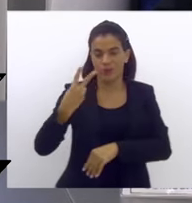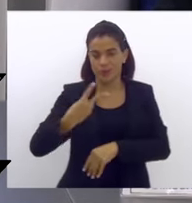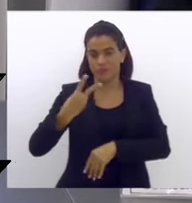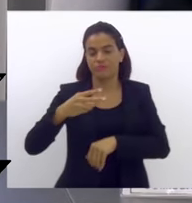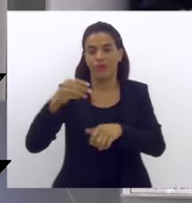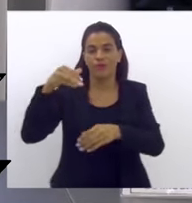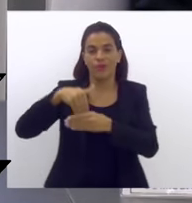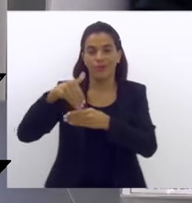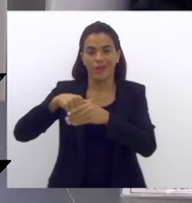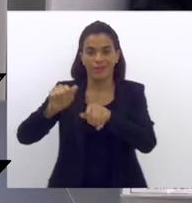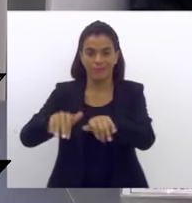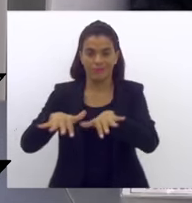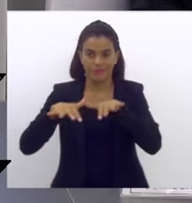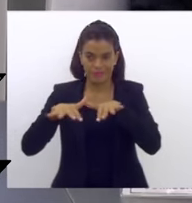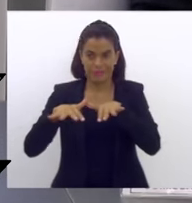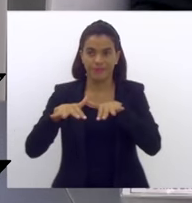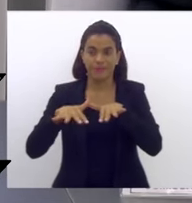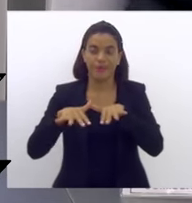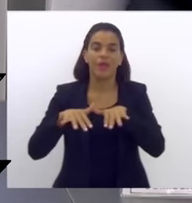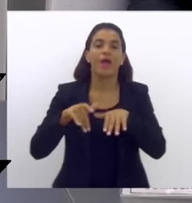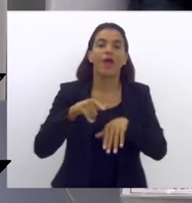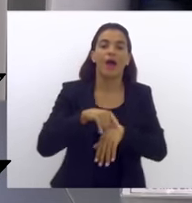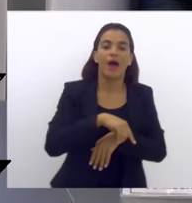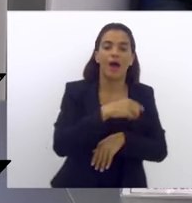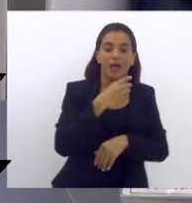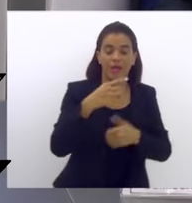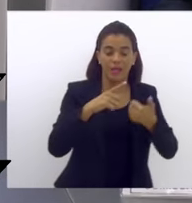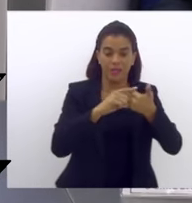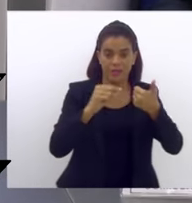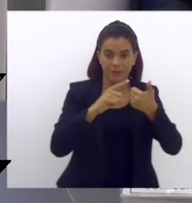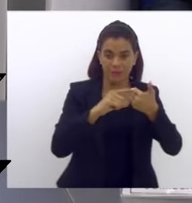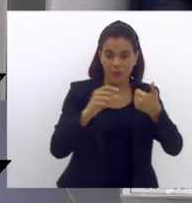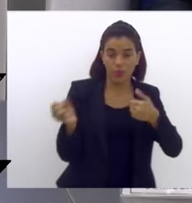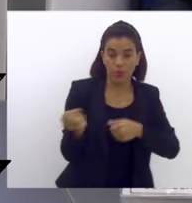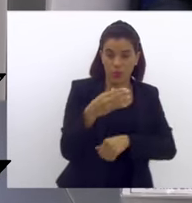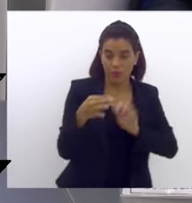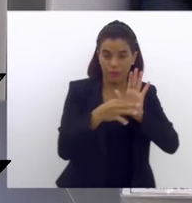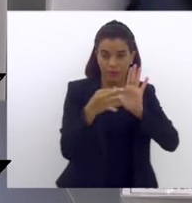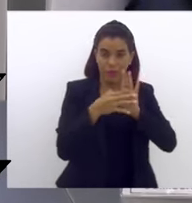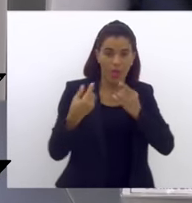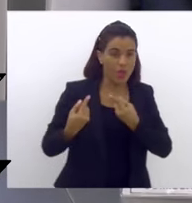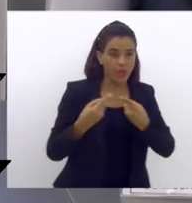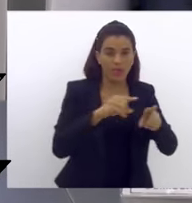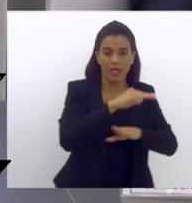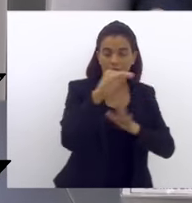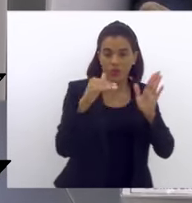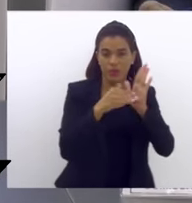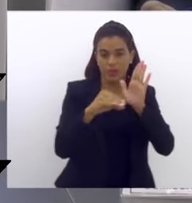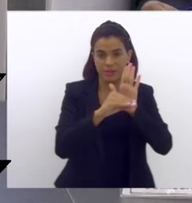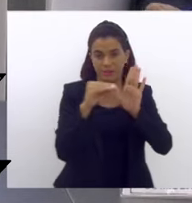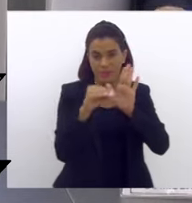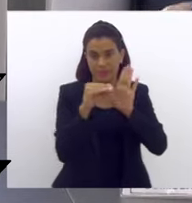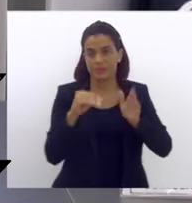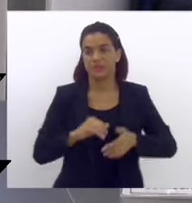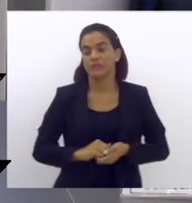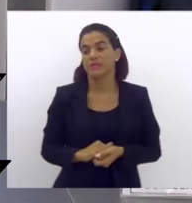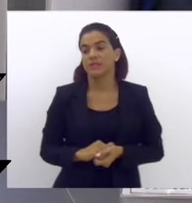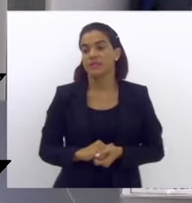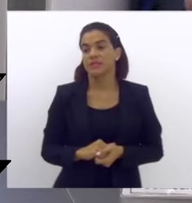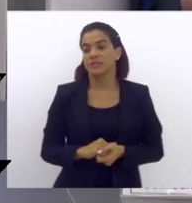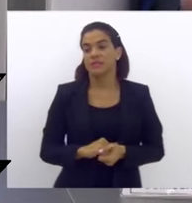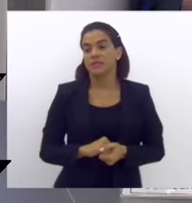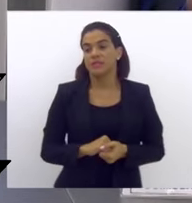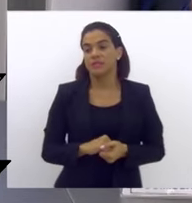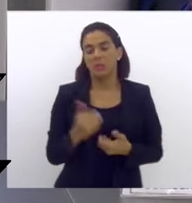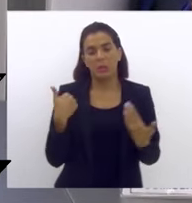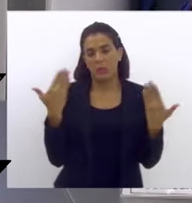o novo parecer é é contrário a todas as emendas em discussão Presidente Deputado Luis Paulo não eu